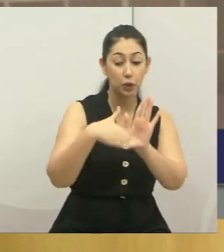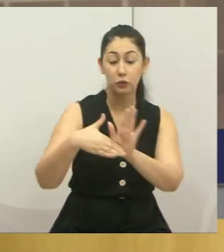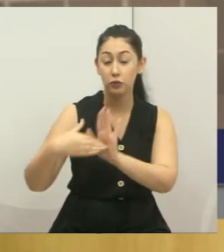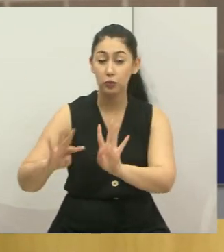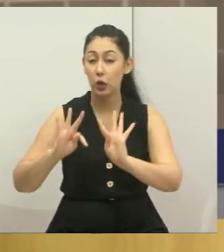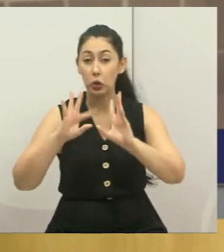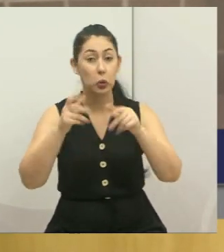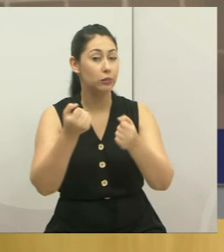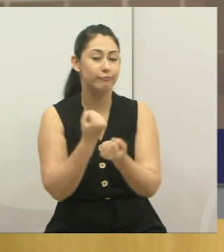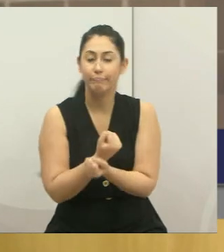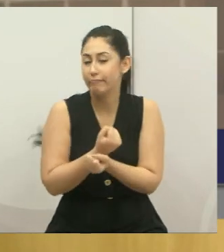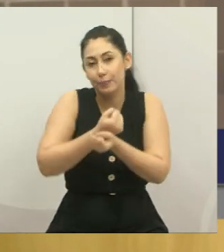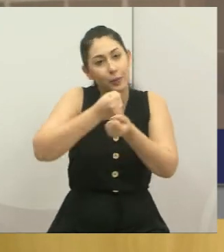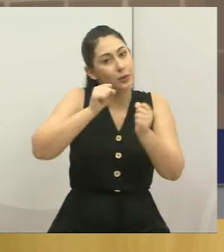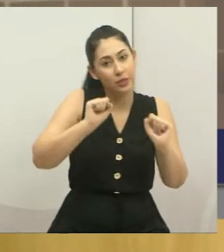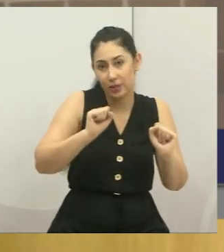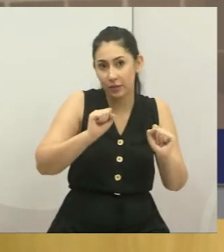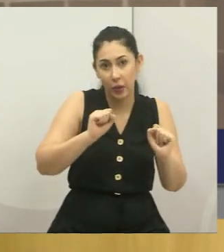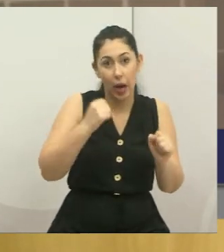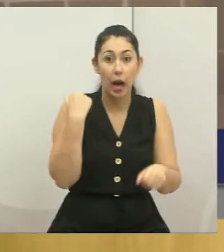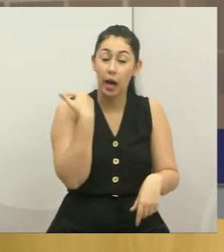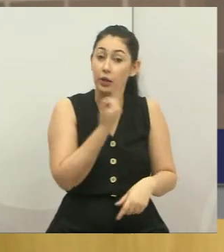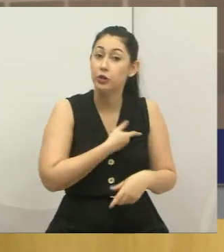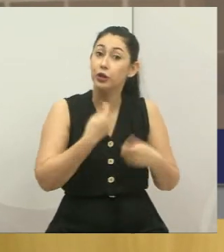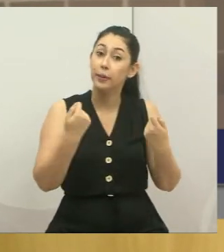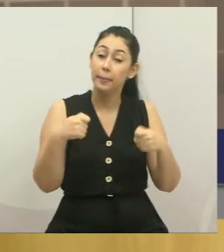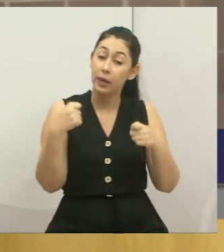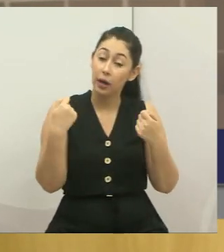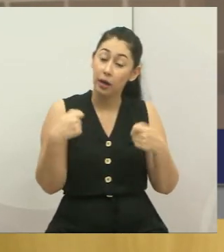no sistema. Para isso, a gente teria que ter um número